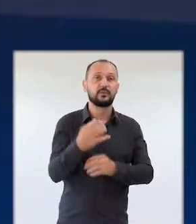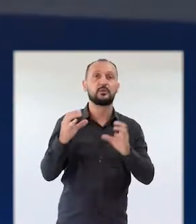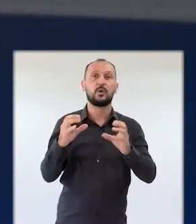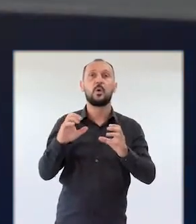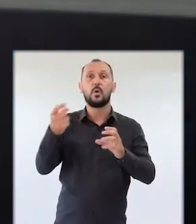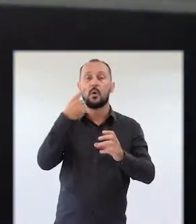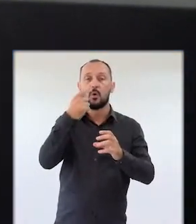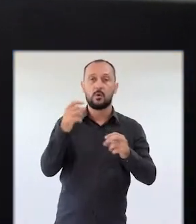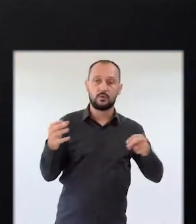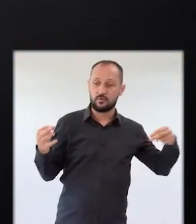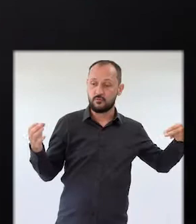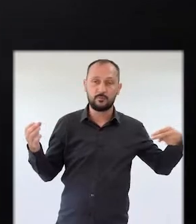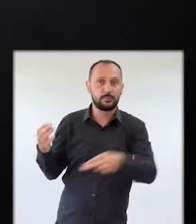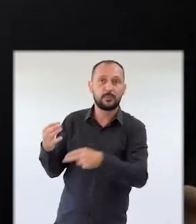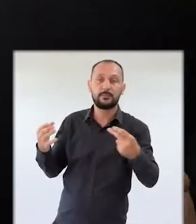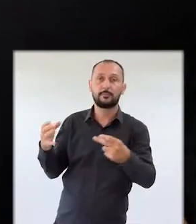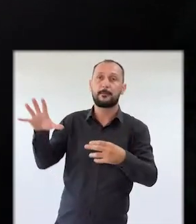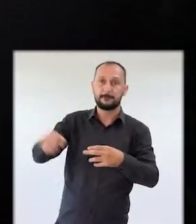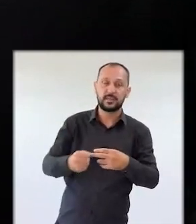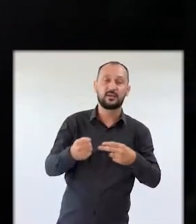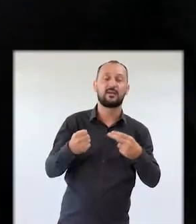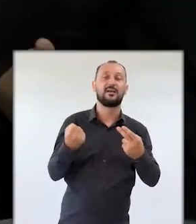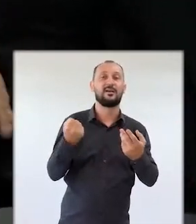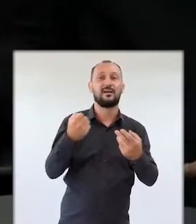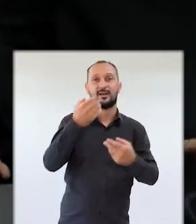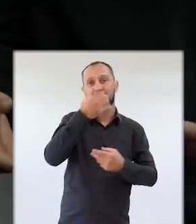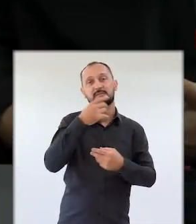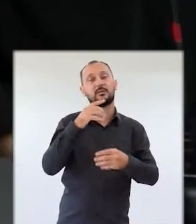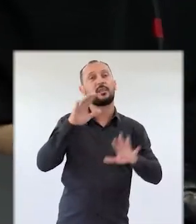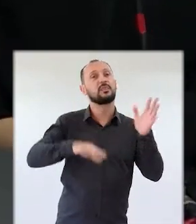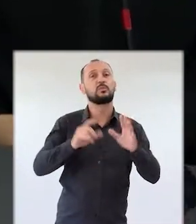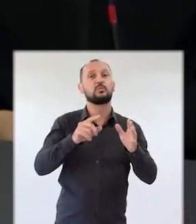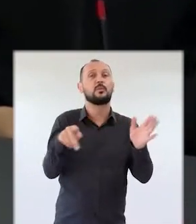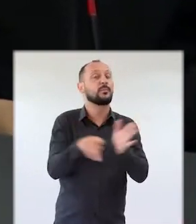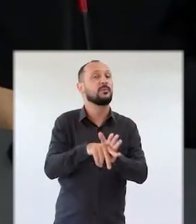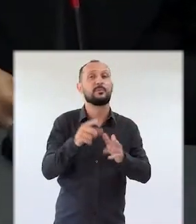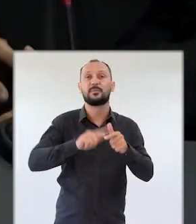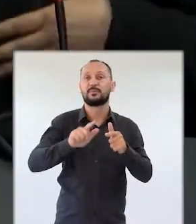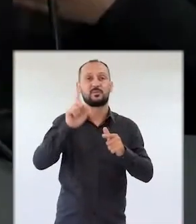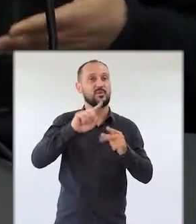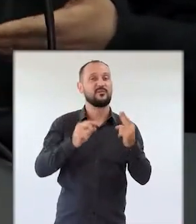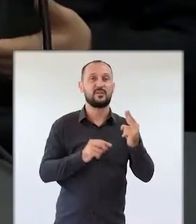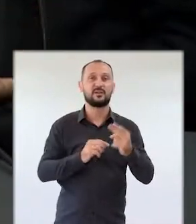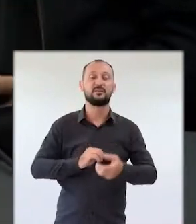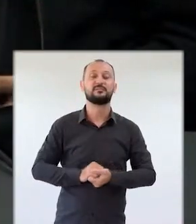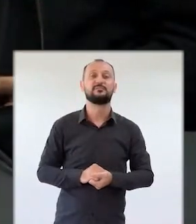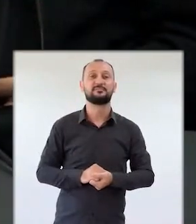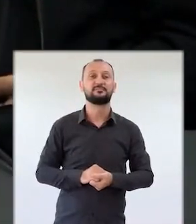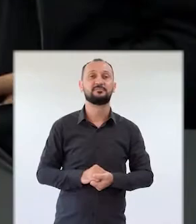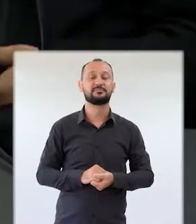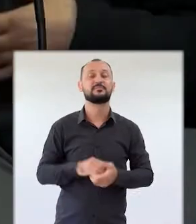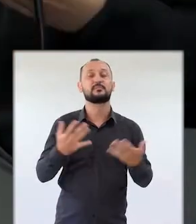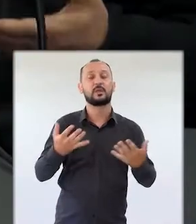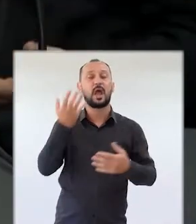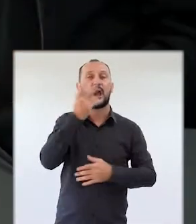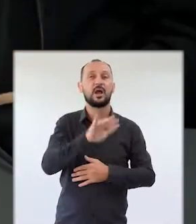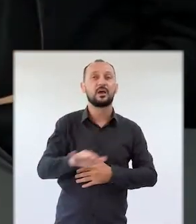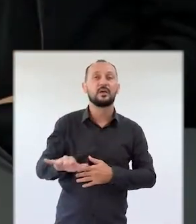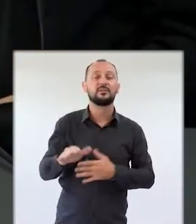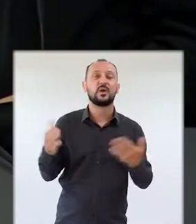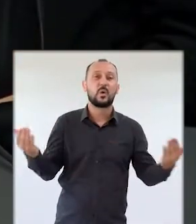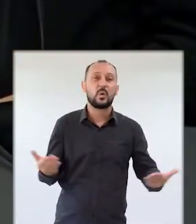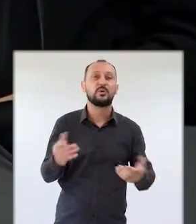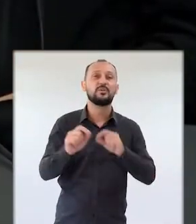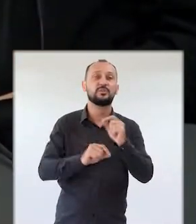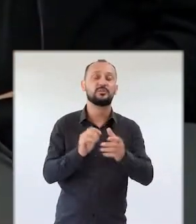assim das crianças estarem de crianças estarem entrando cada vez mais cedo assim em escola, em creche,